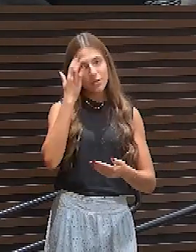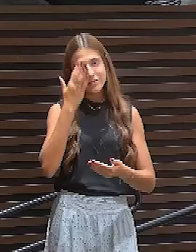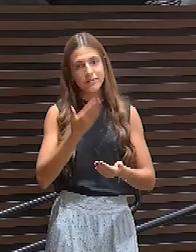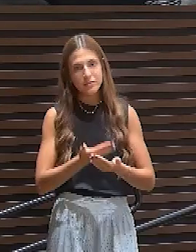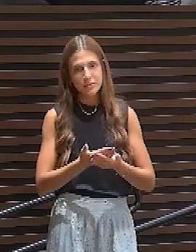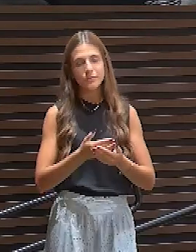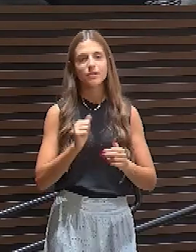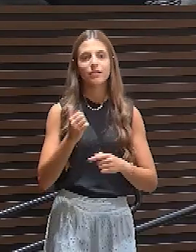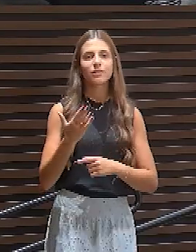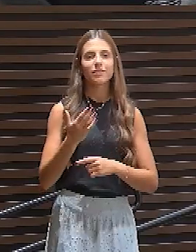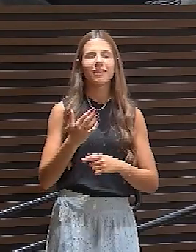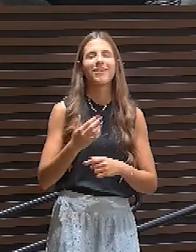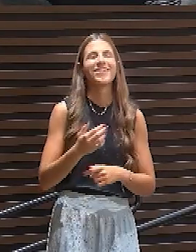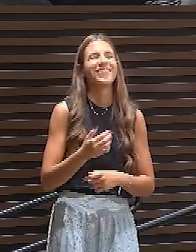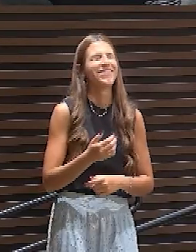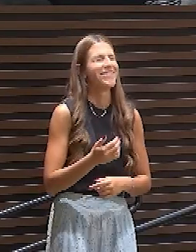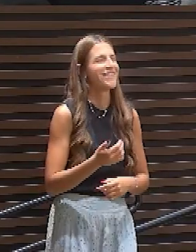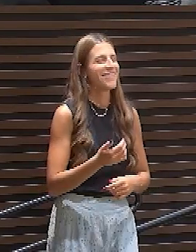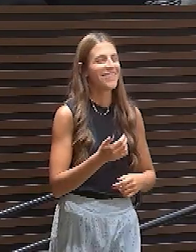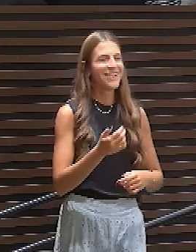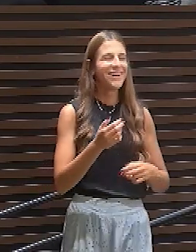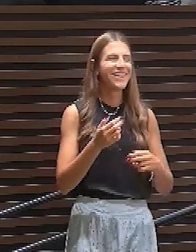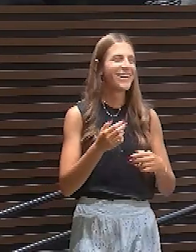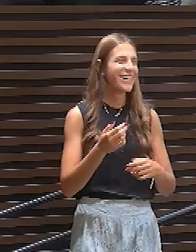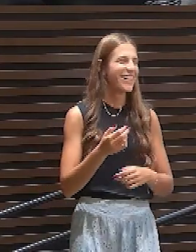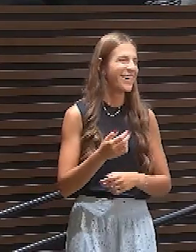responde: faz o L.